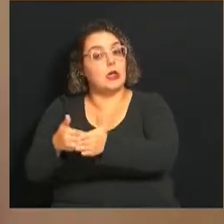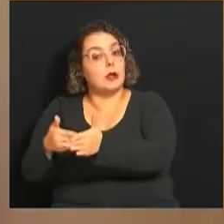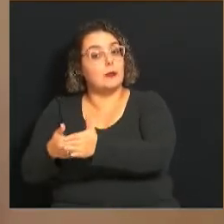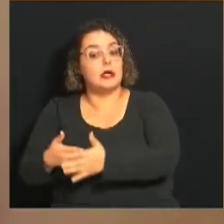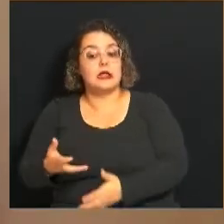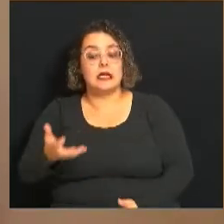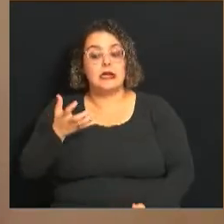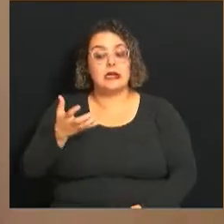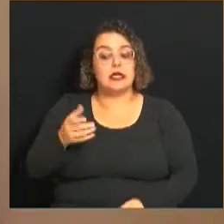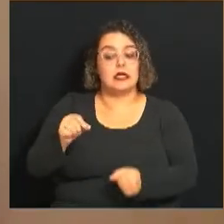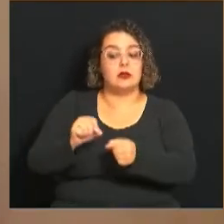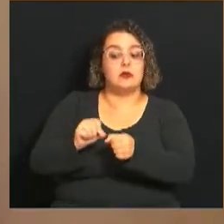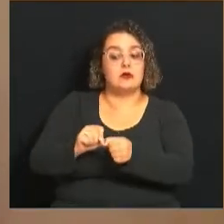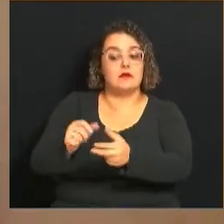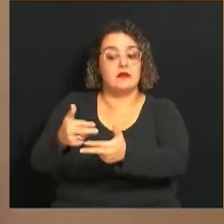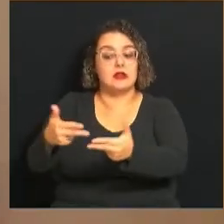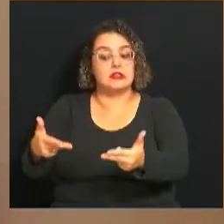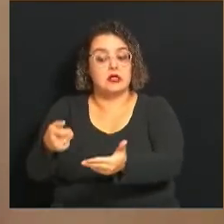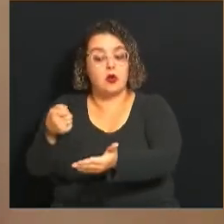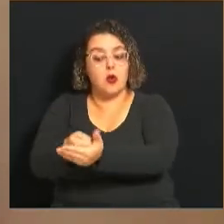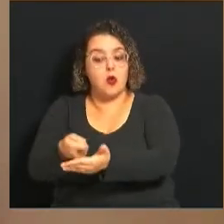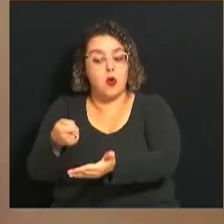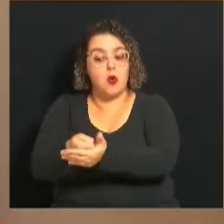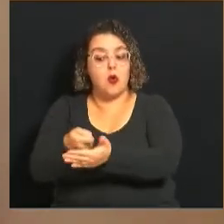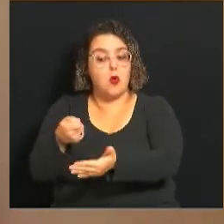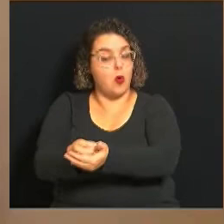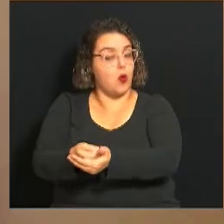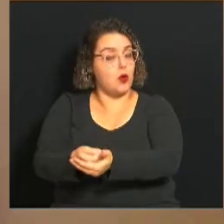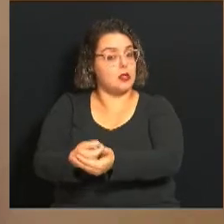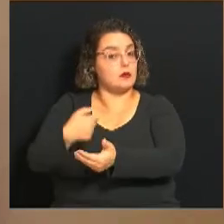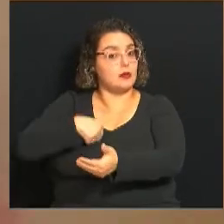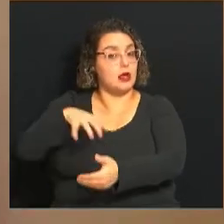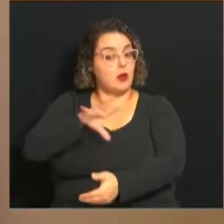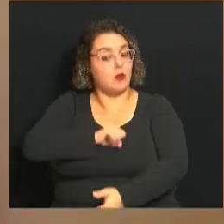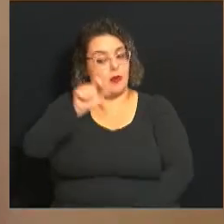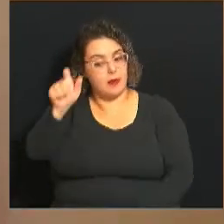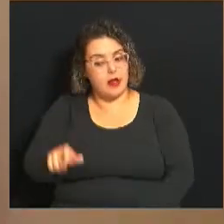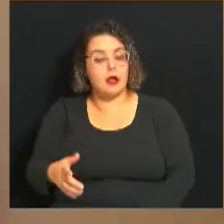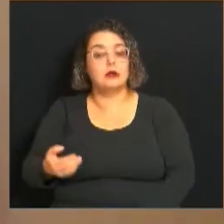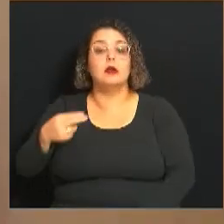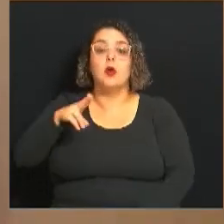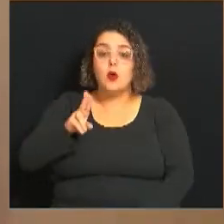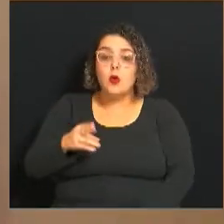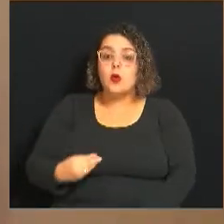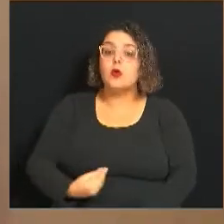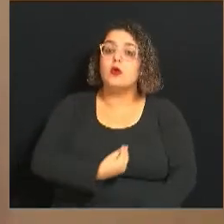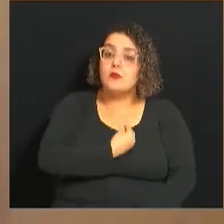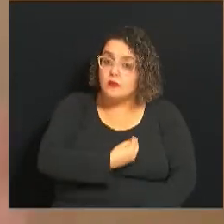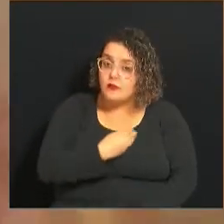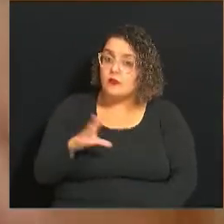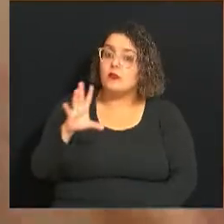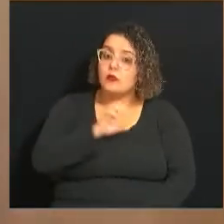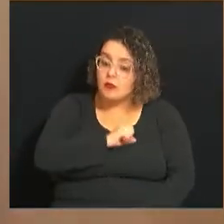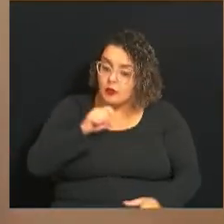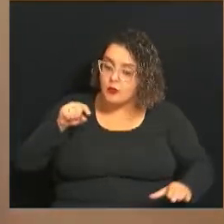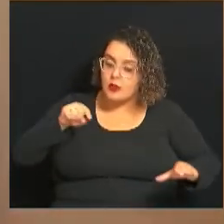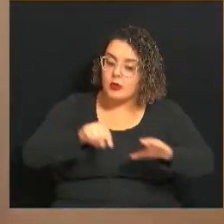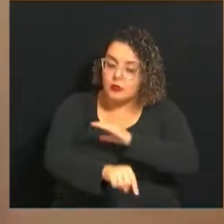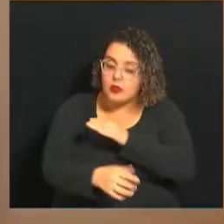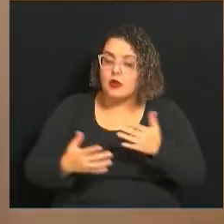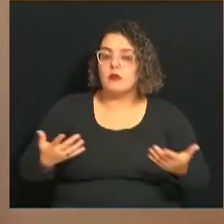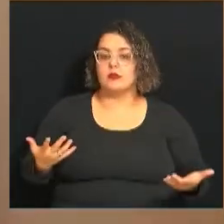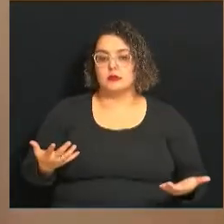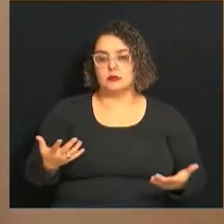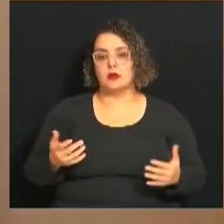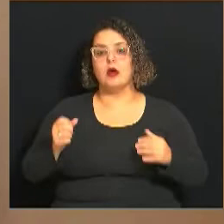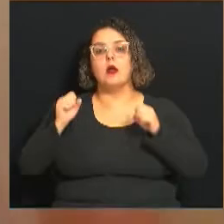que essa criança cumpra com essas expectativas, ou se eu vivo de verdade uma incondicionalidade. Não, ela